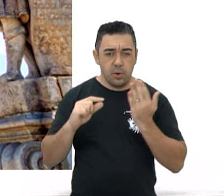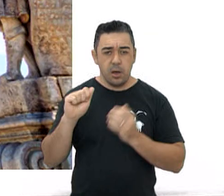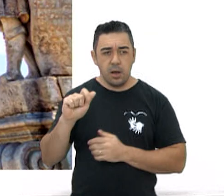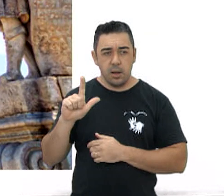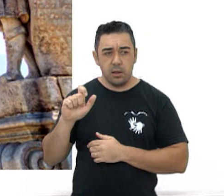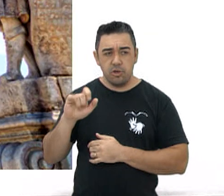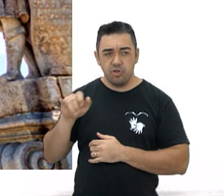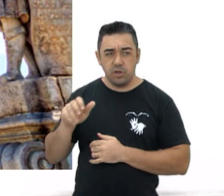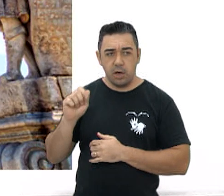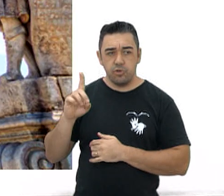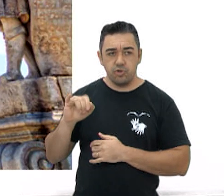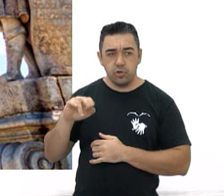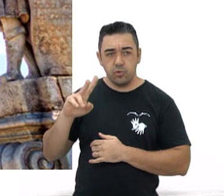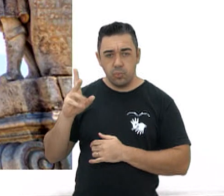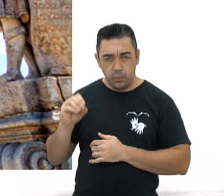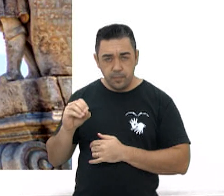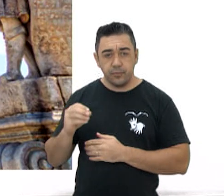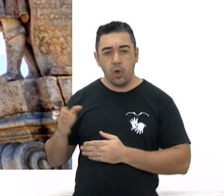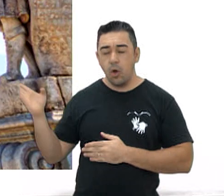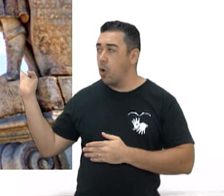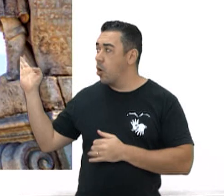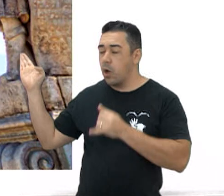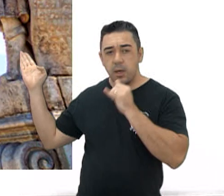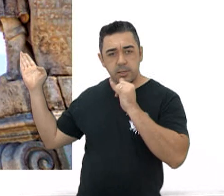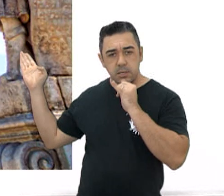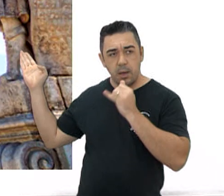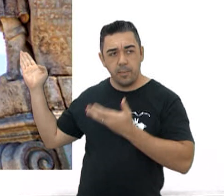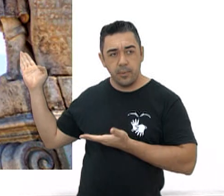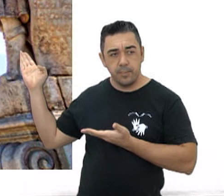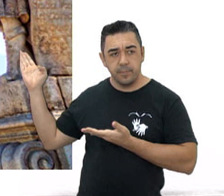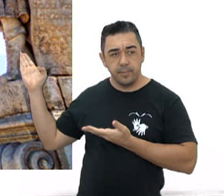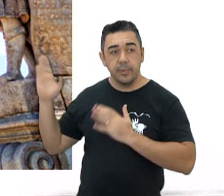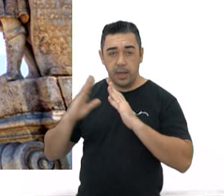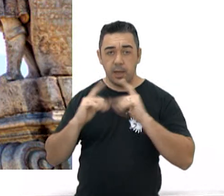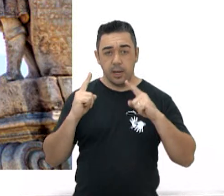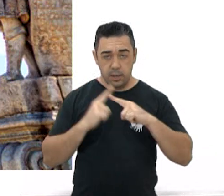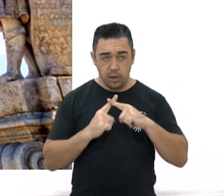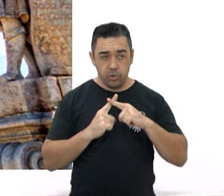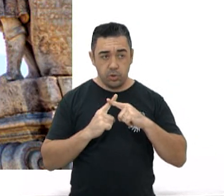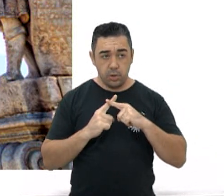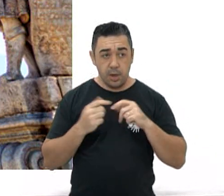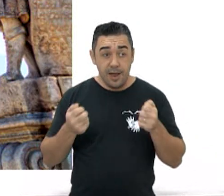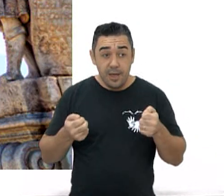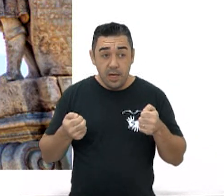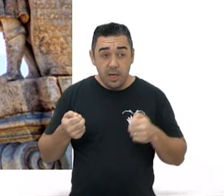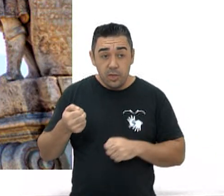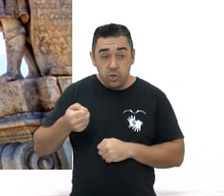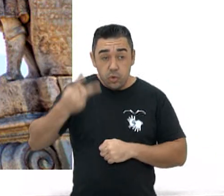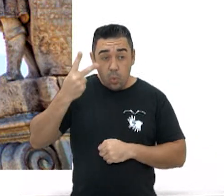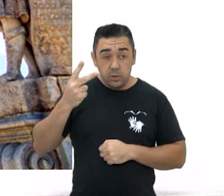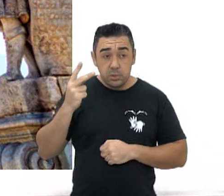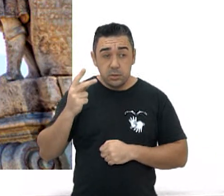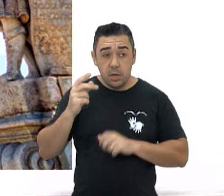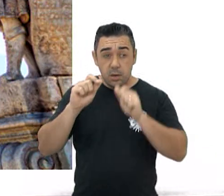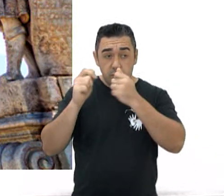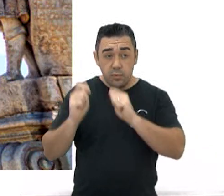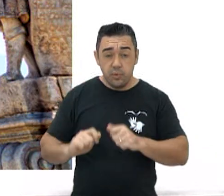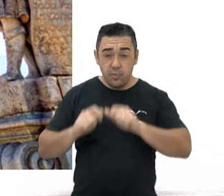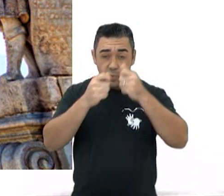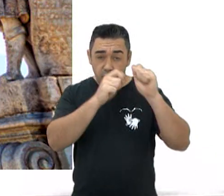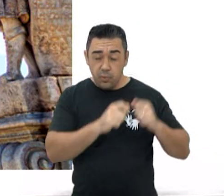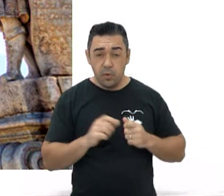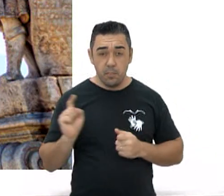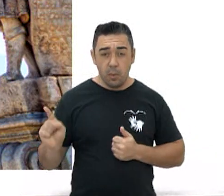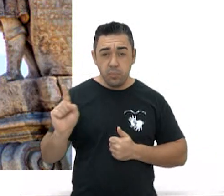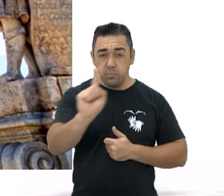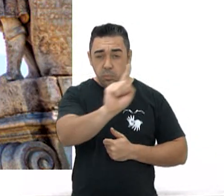Eu trouxe alguns exemplos para vocês verem. Essa é a igreja e as 12 esculturas estão fora da igreja em vários